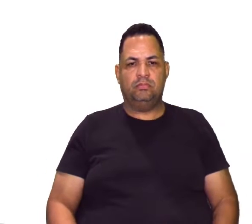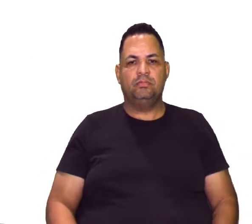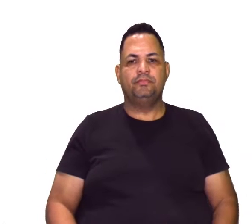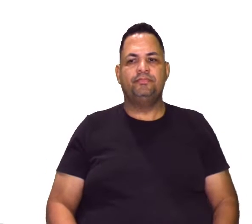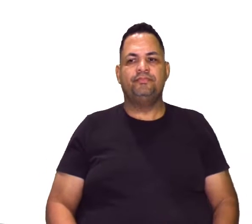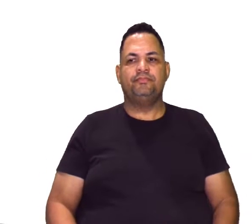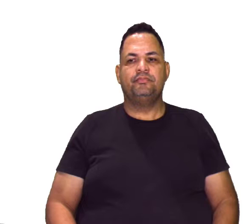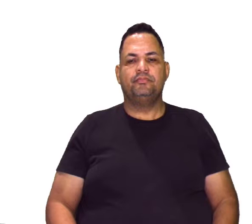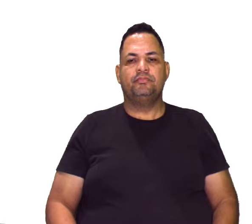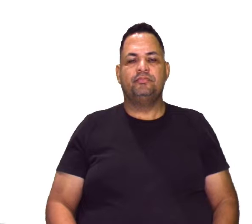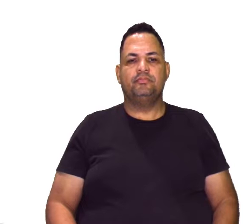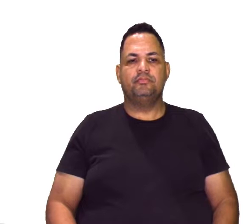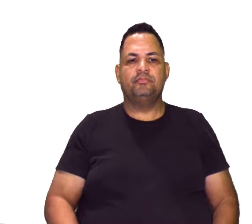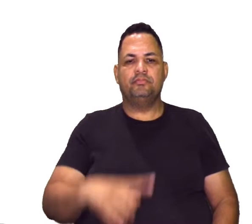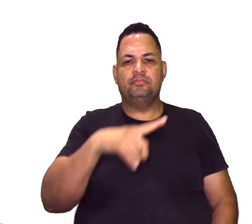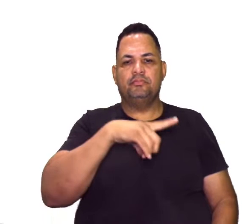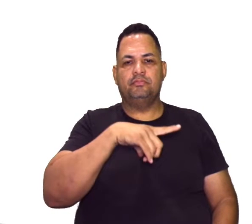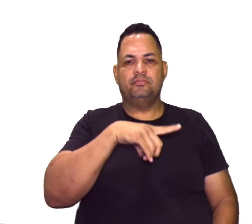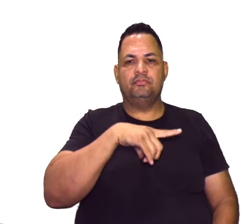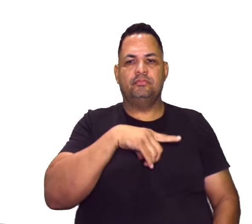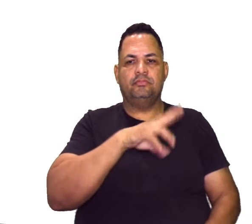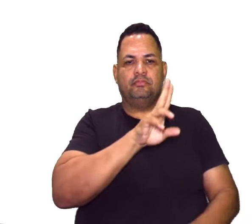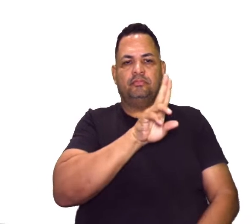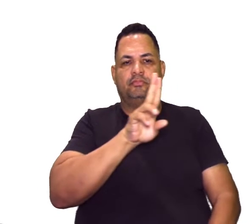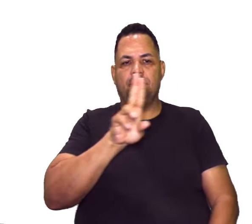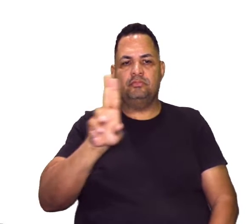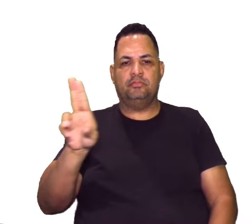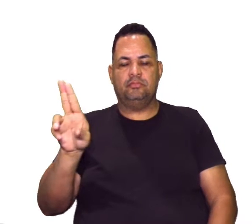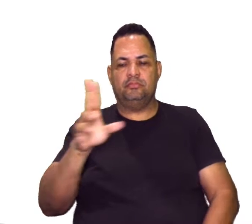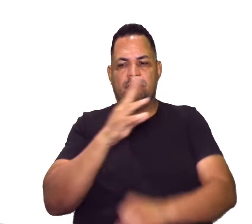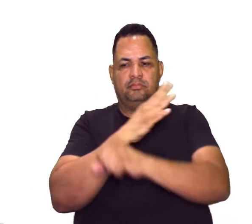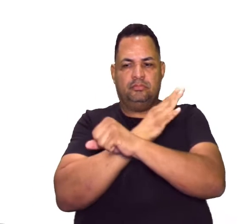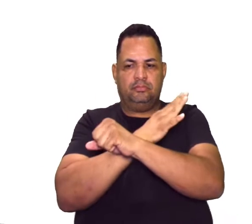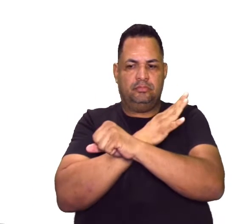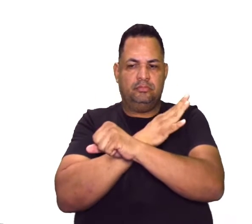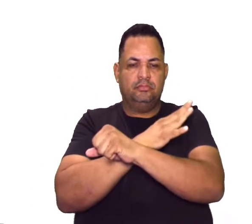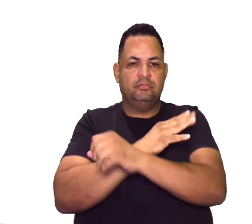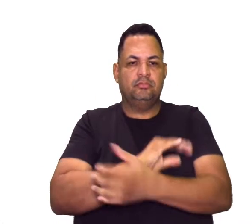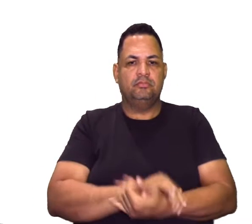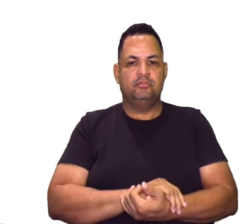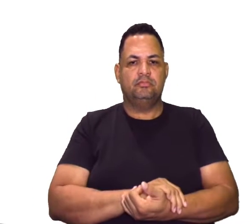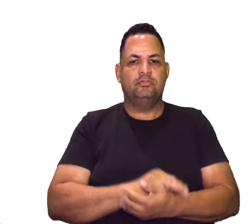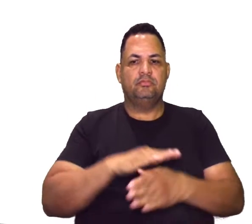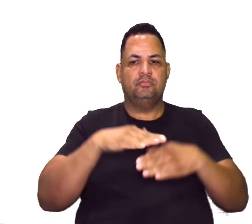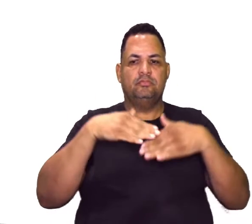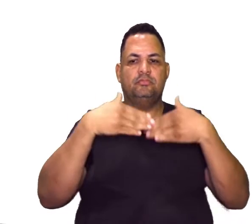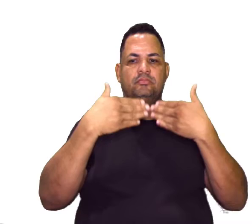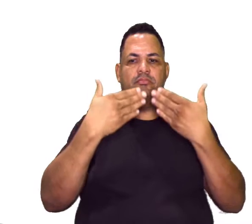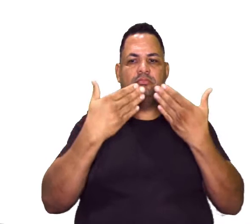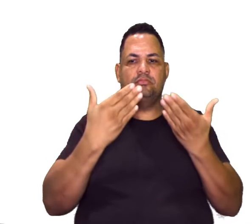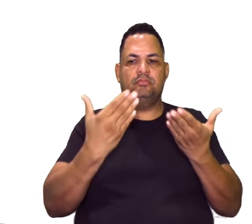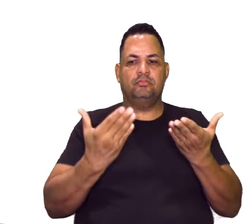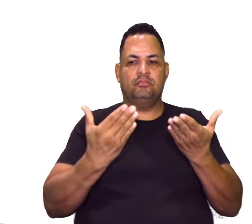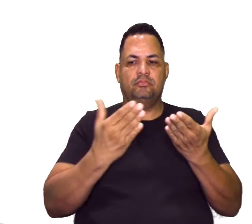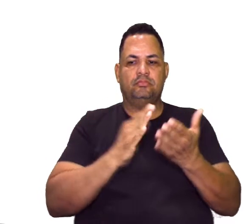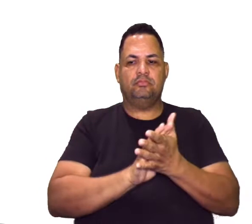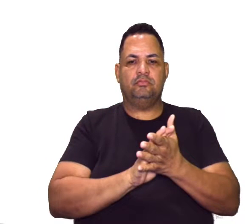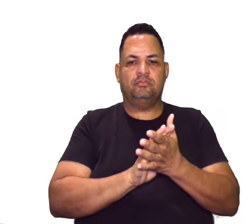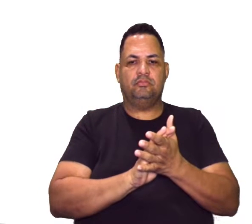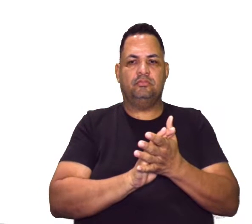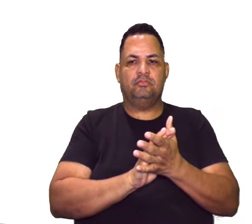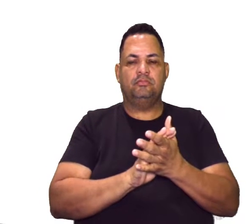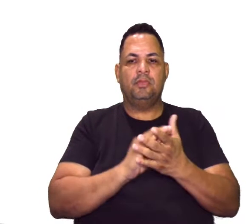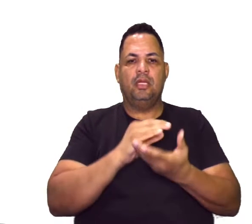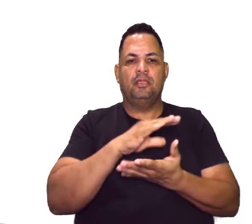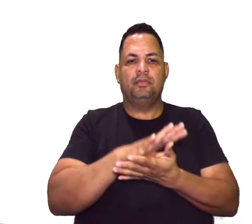Continuando ainda, nós temos a nomenclatura dos ácidos. E quando os ácidos são hidrácidos,